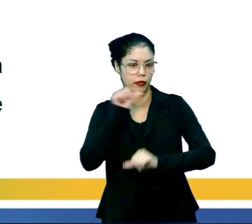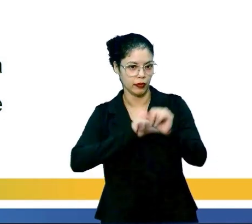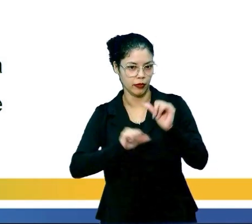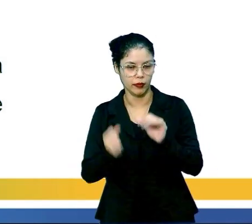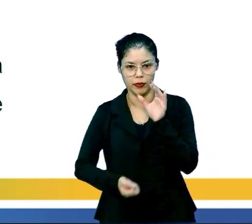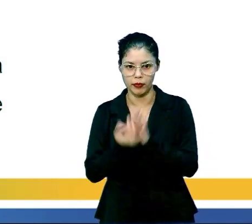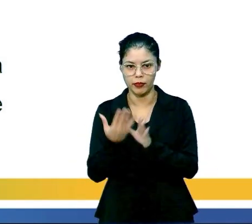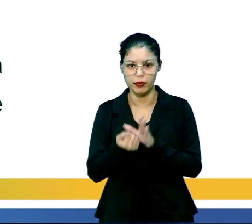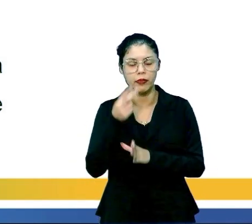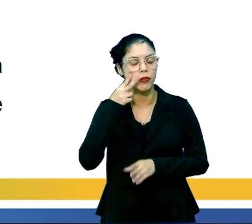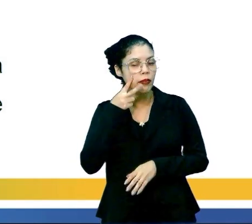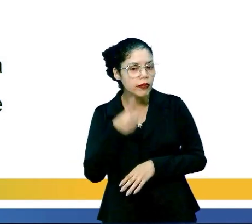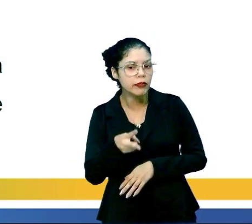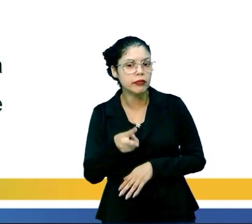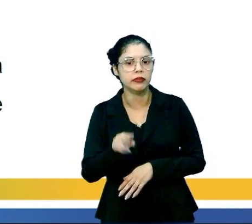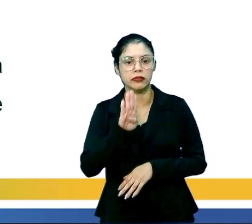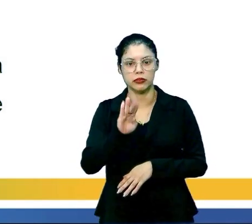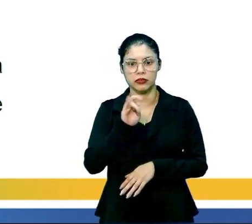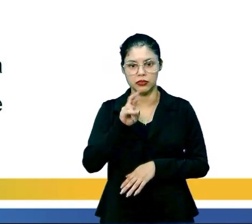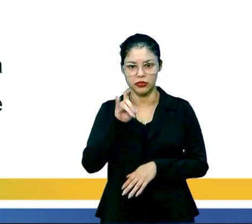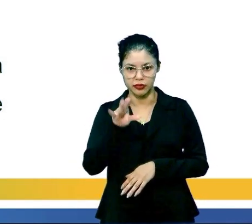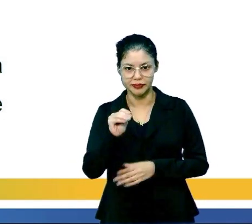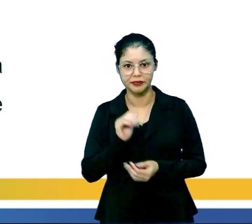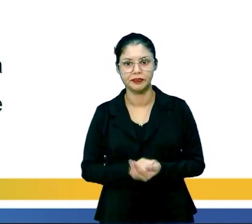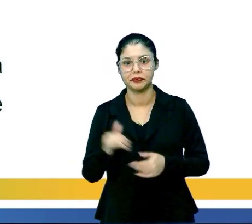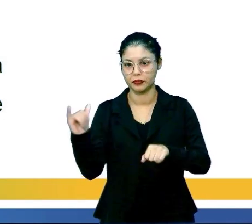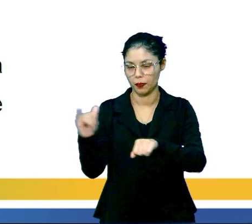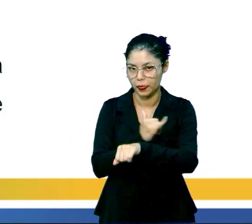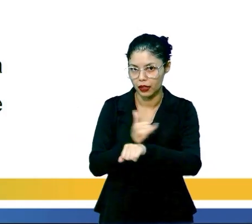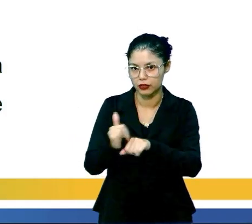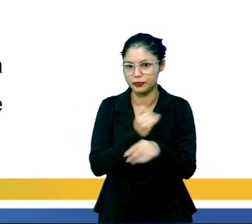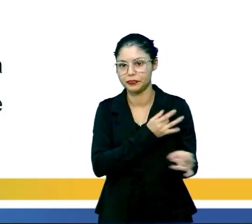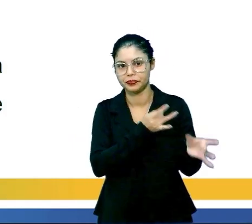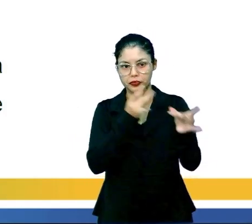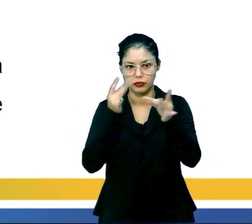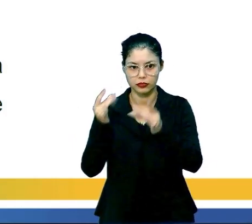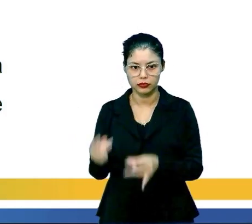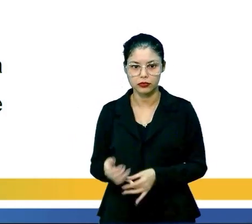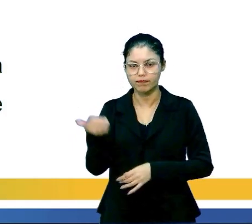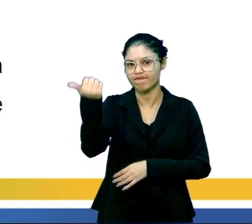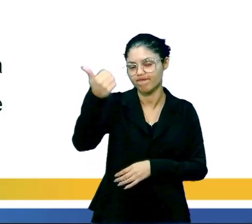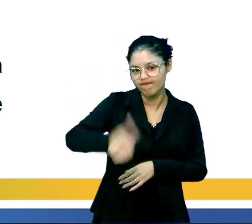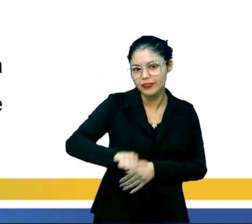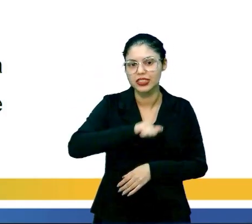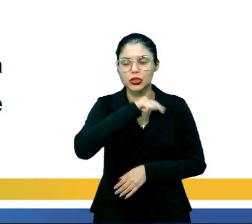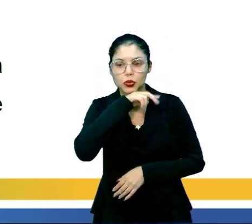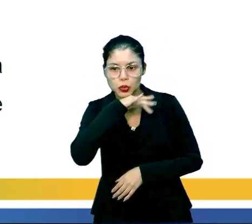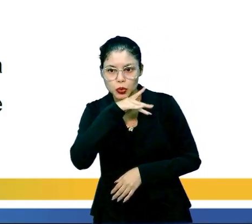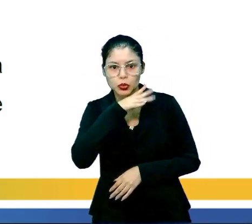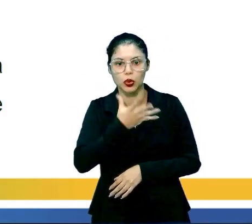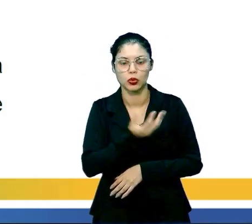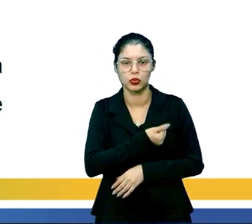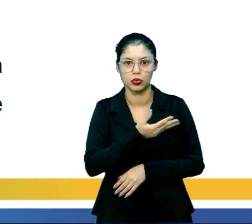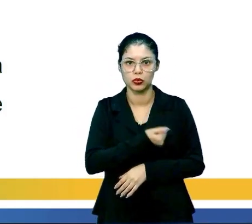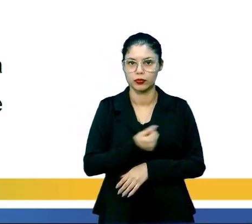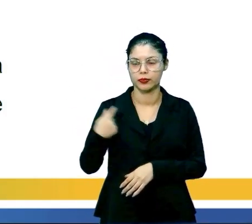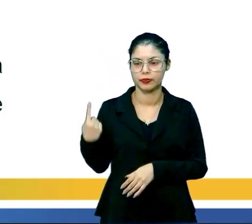alterar a reprodução prevista por Bourdieu dessas estratégias comerciais que